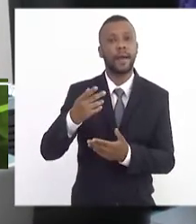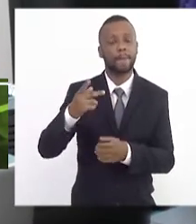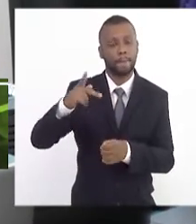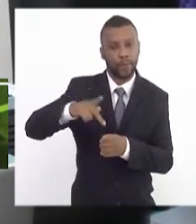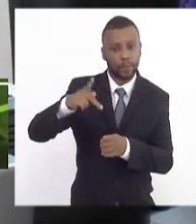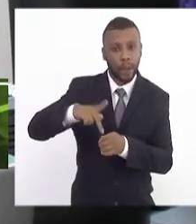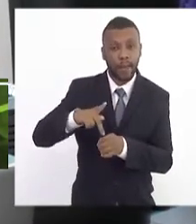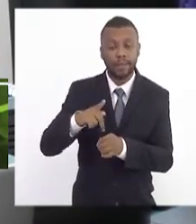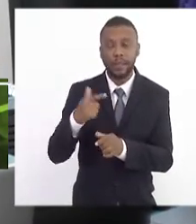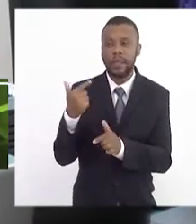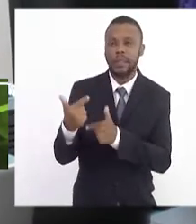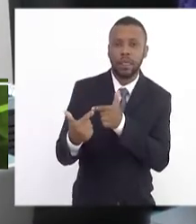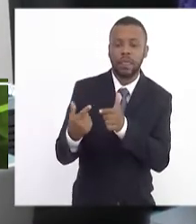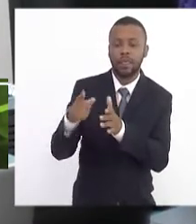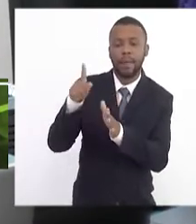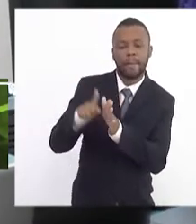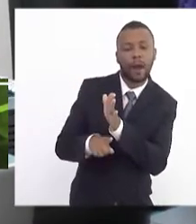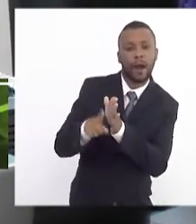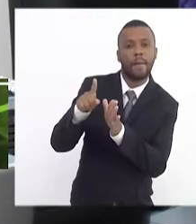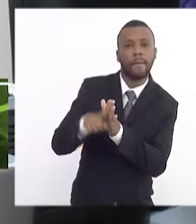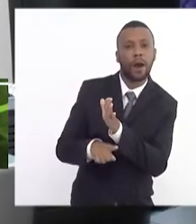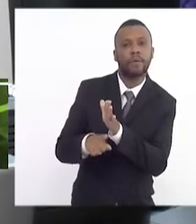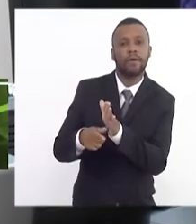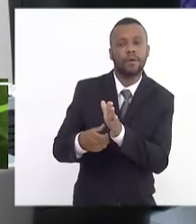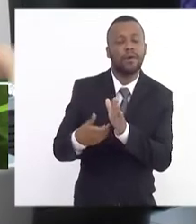nos abatimentos e,